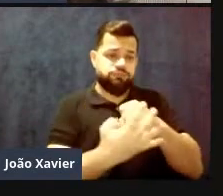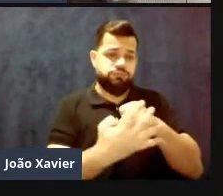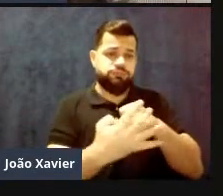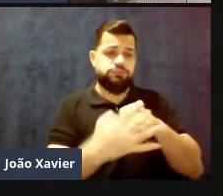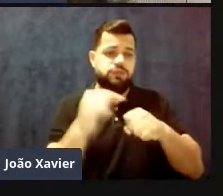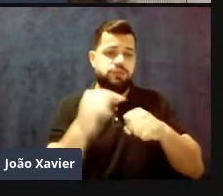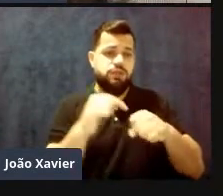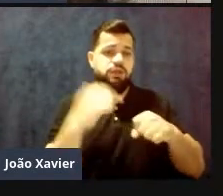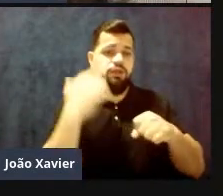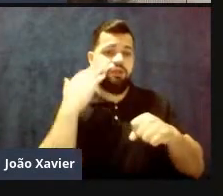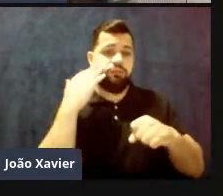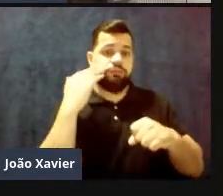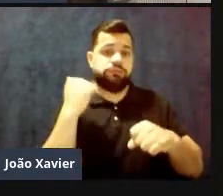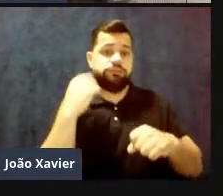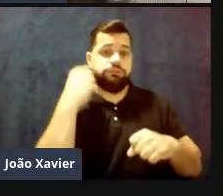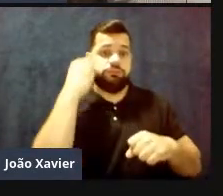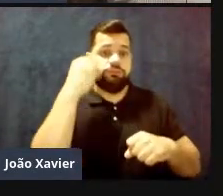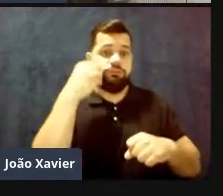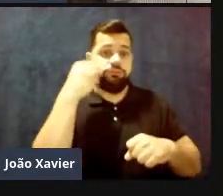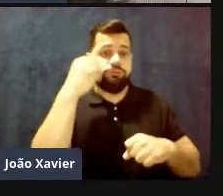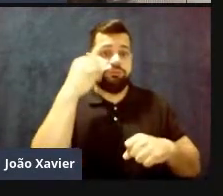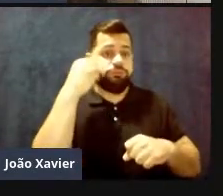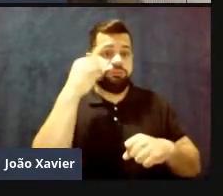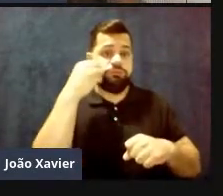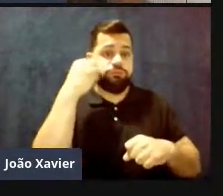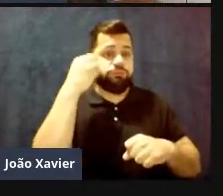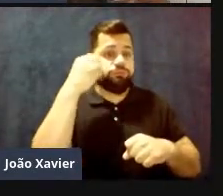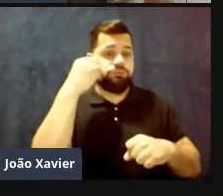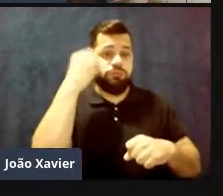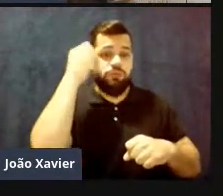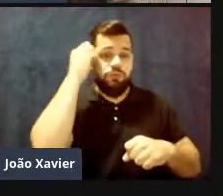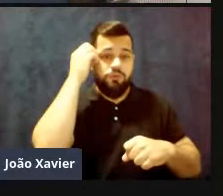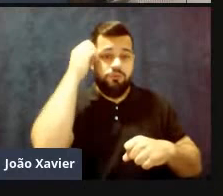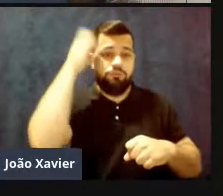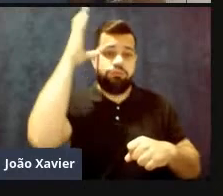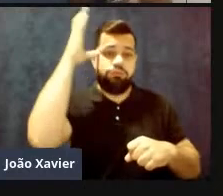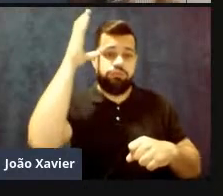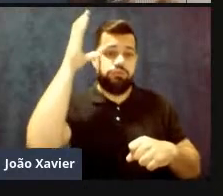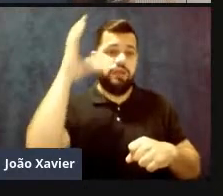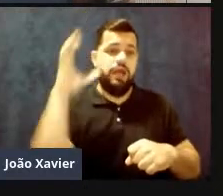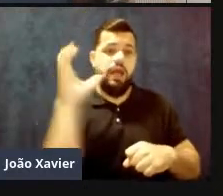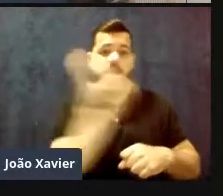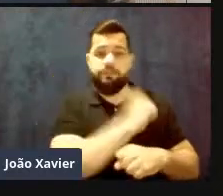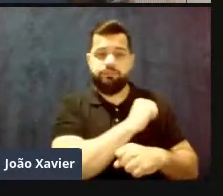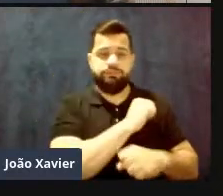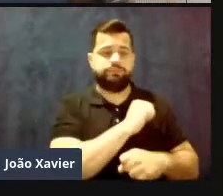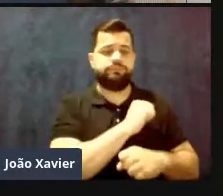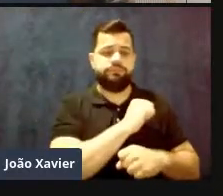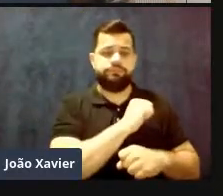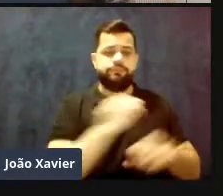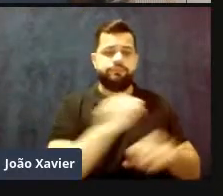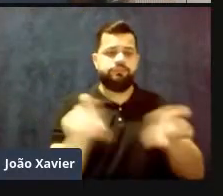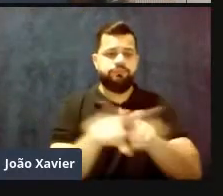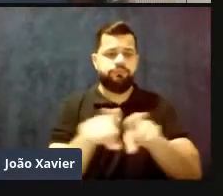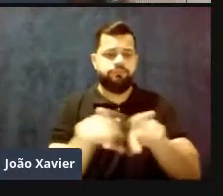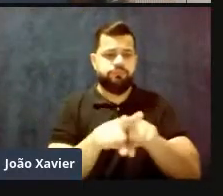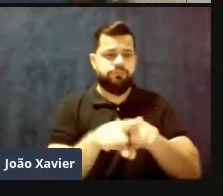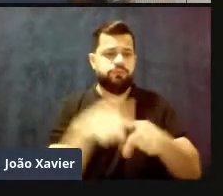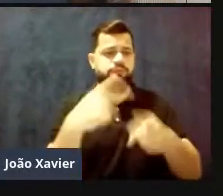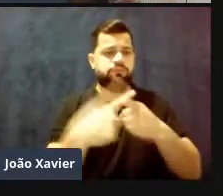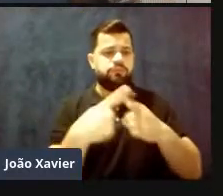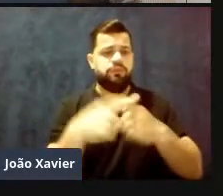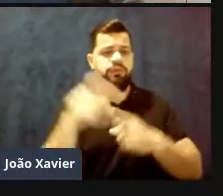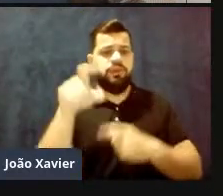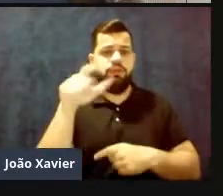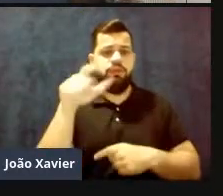gente pode ter. O paciente com SARS-CoV-2, o paciente, né, no processo agudo, na fase de exacerbação inflamatória, ele é um paciente